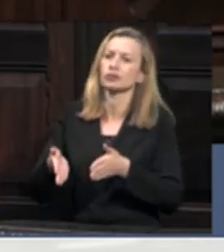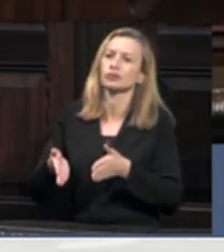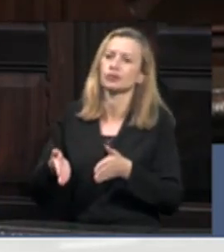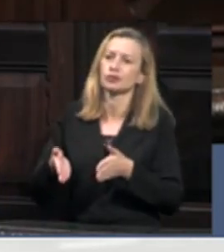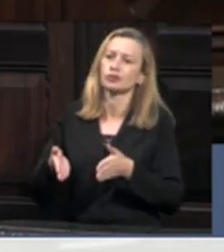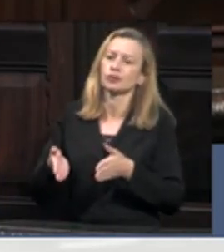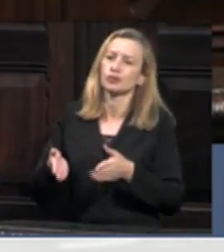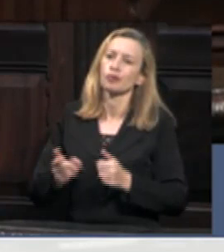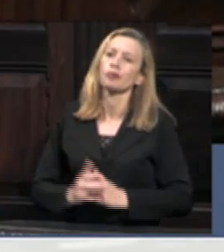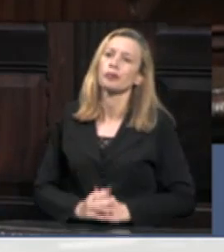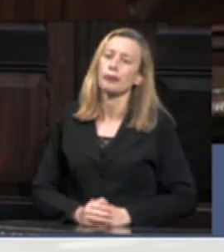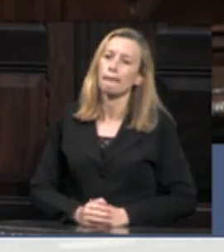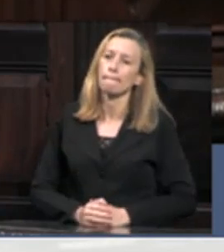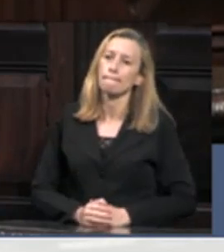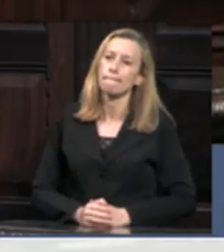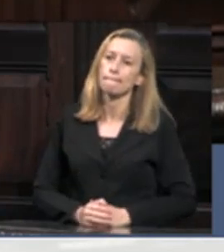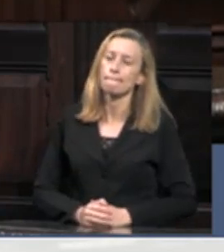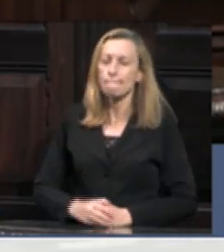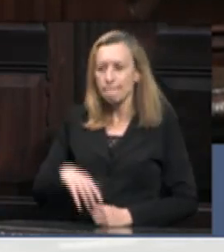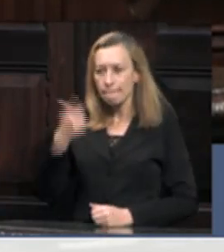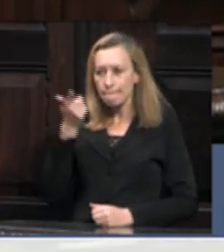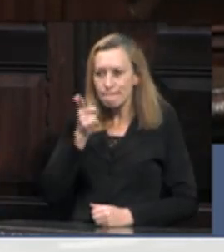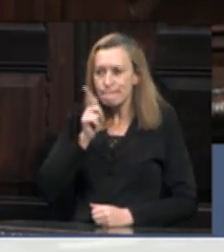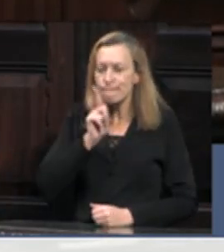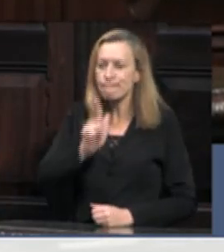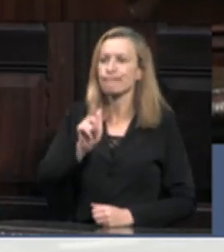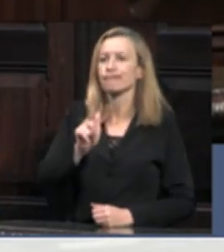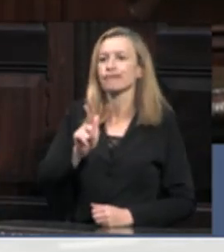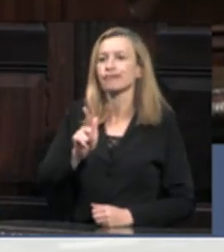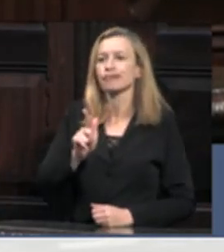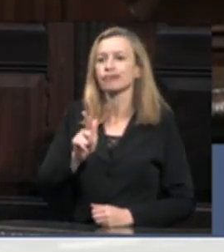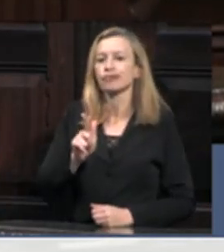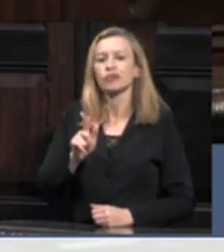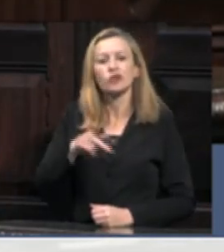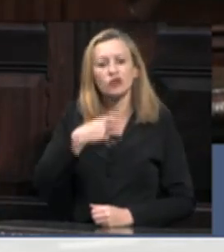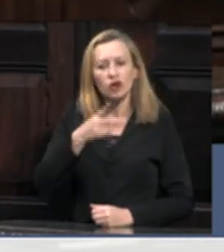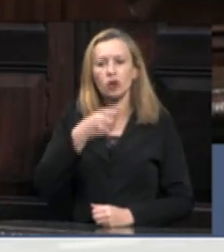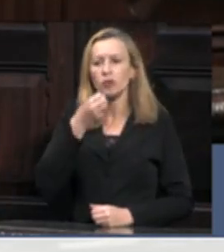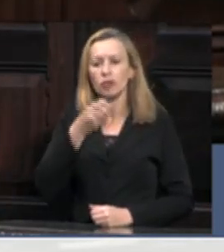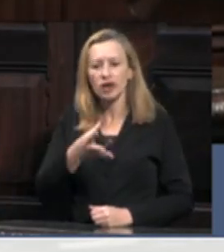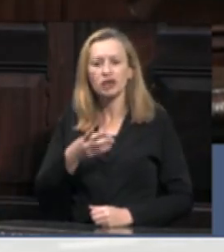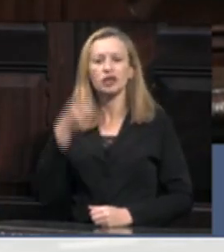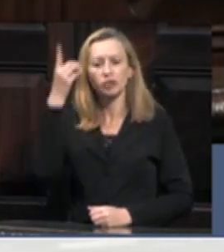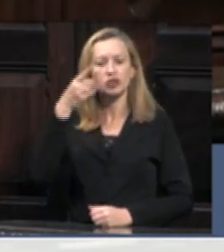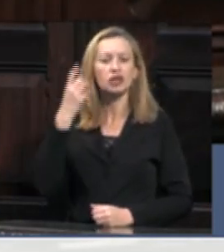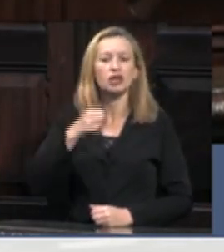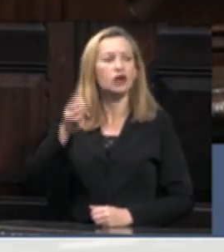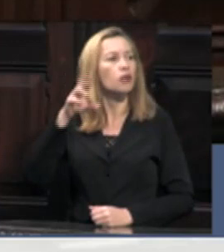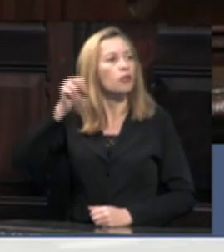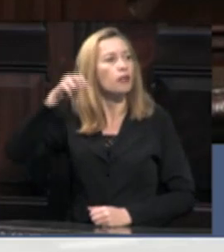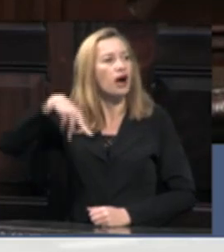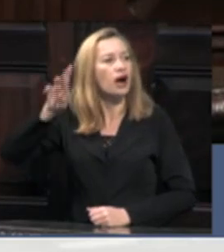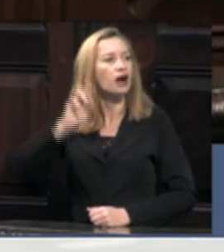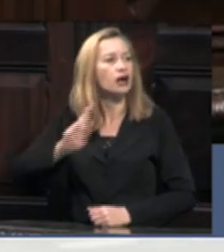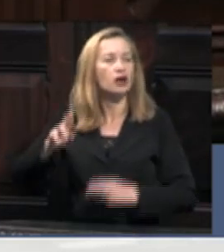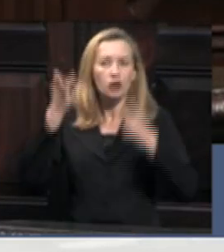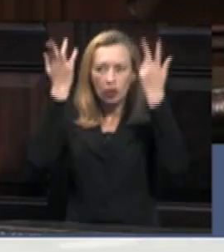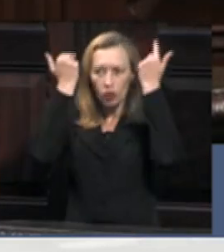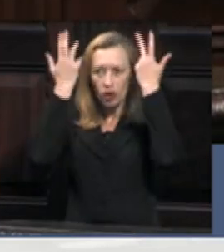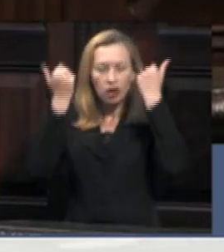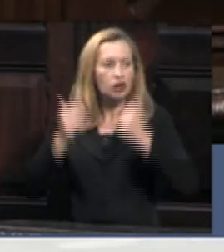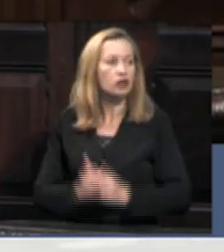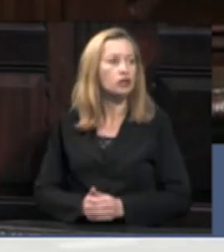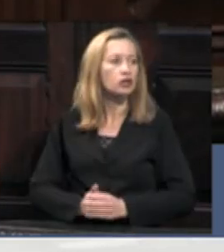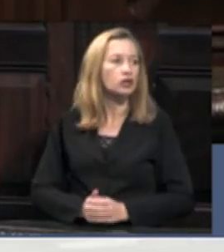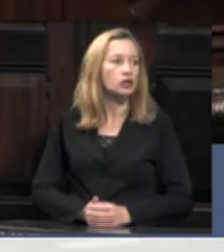que consigam, como disse bem aqui o deputado Eliomar Coelho, colocar o Estado